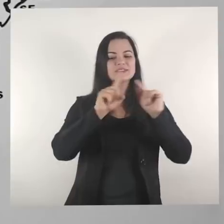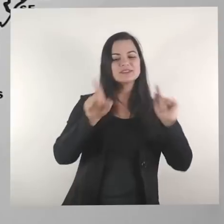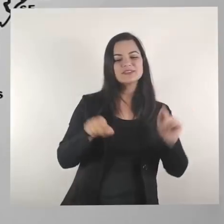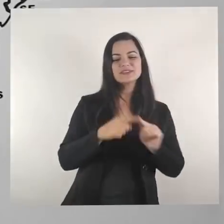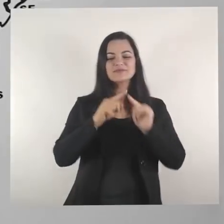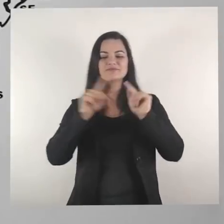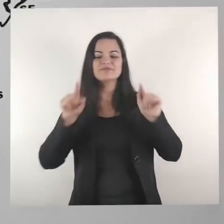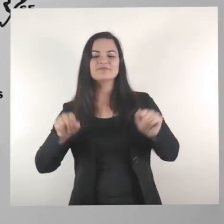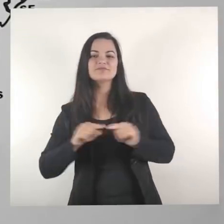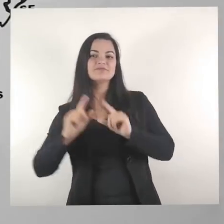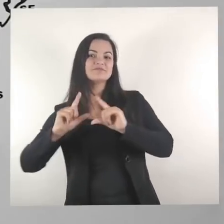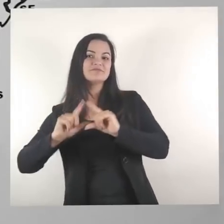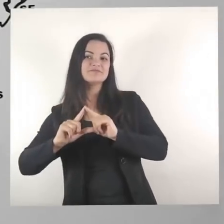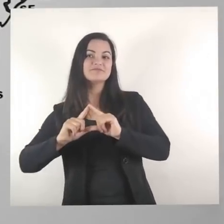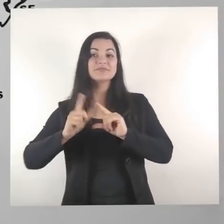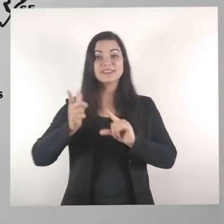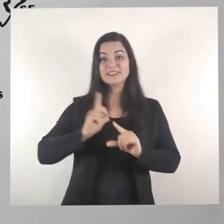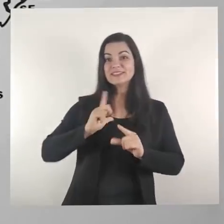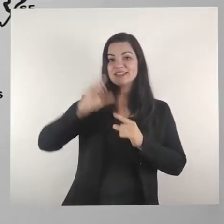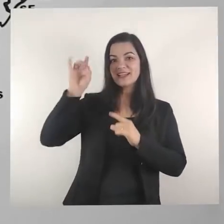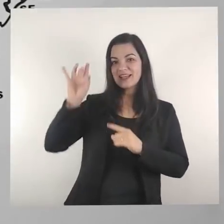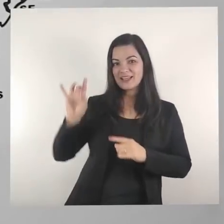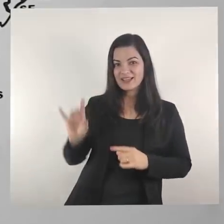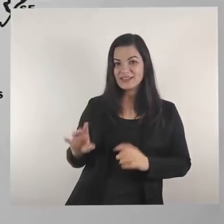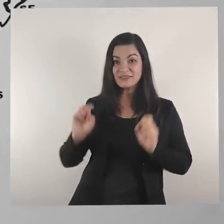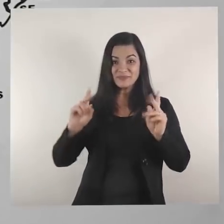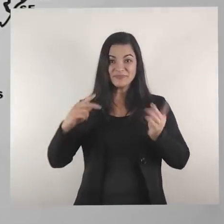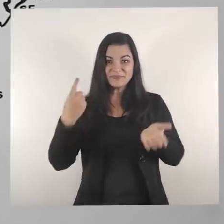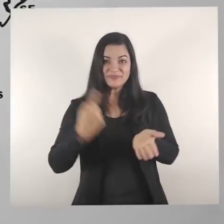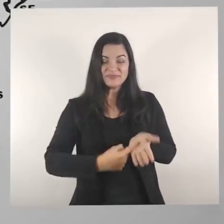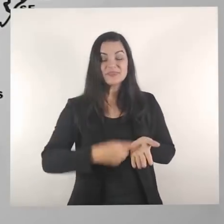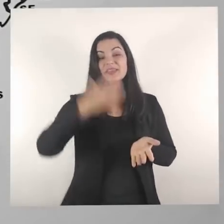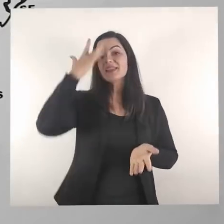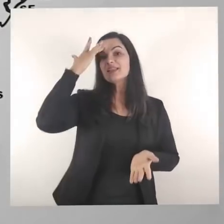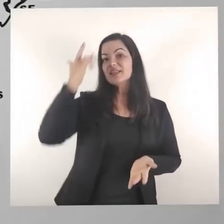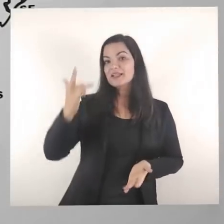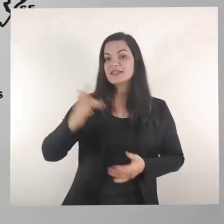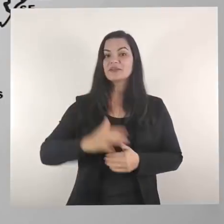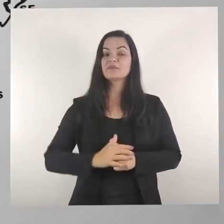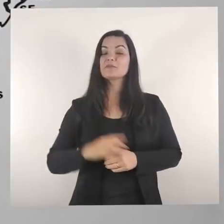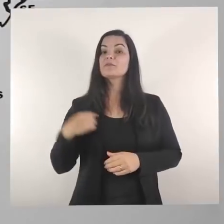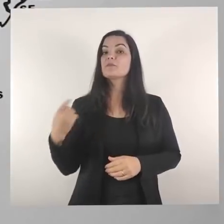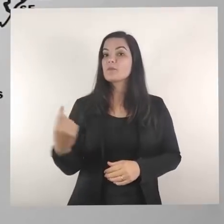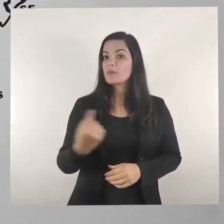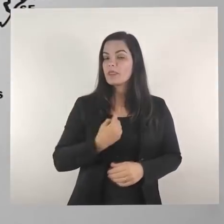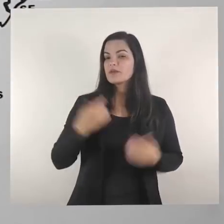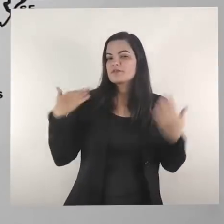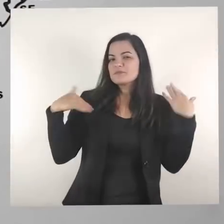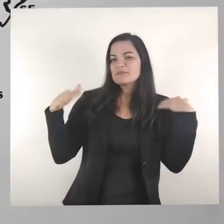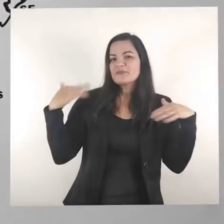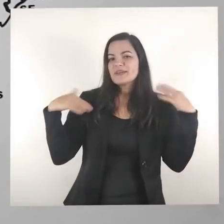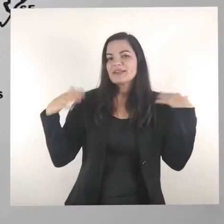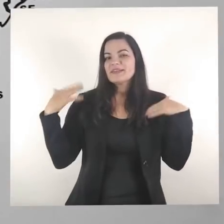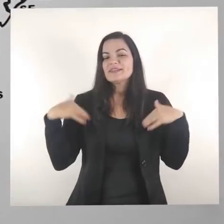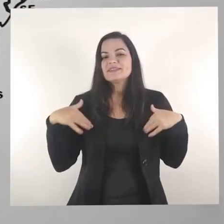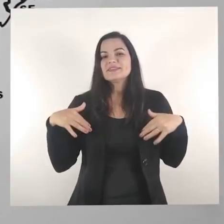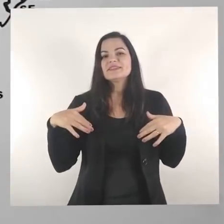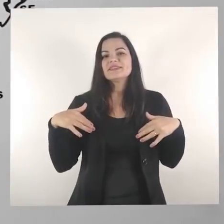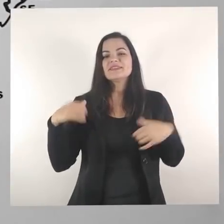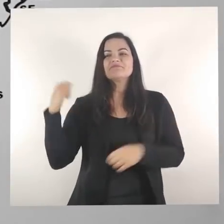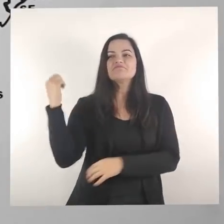estão presentes aí nessas representações. Combinado? Amanhã vamos passear